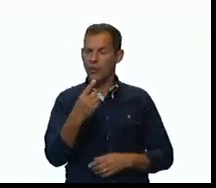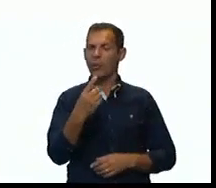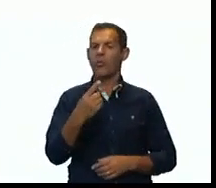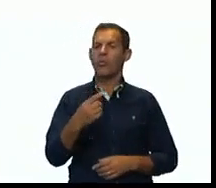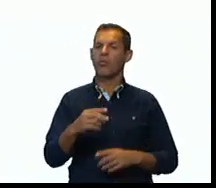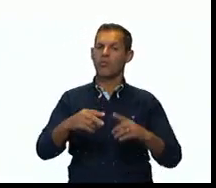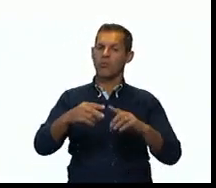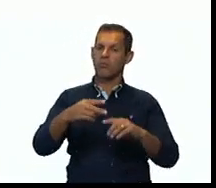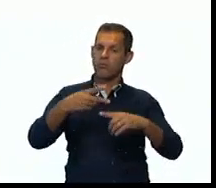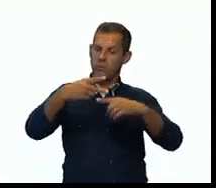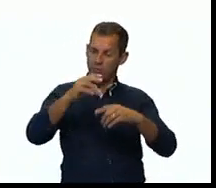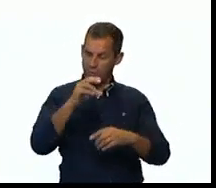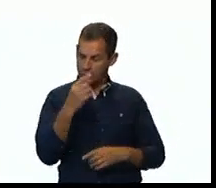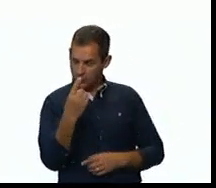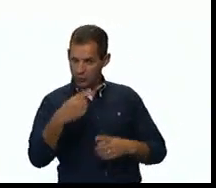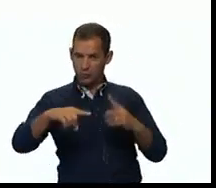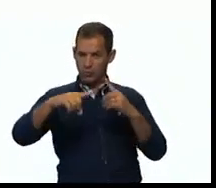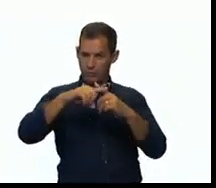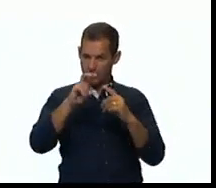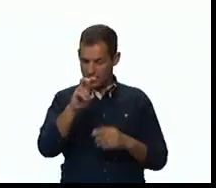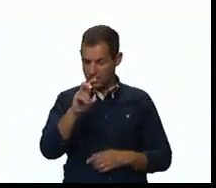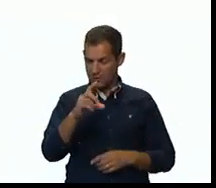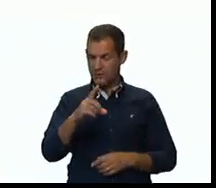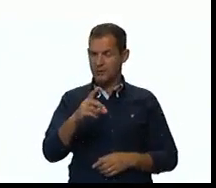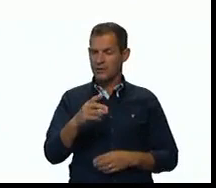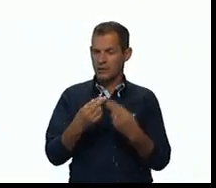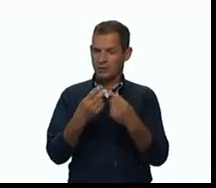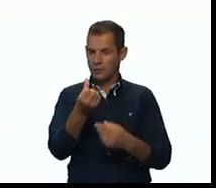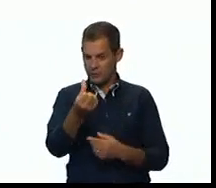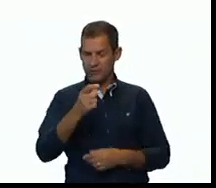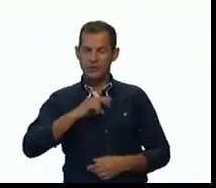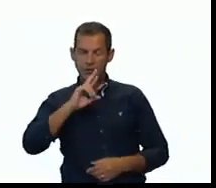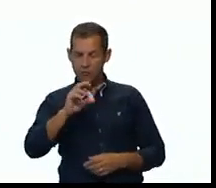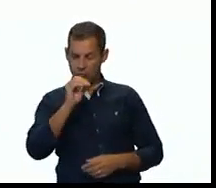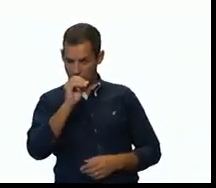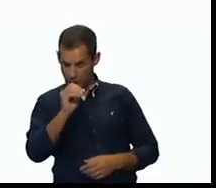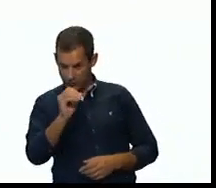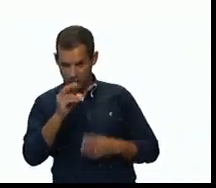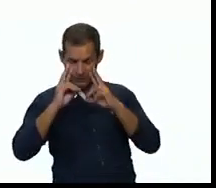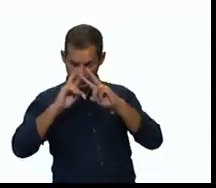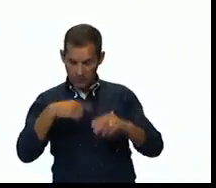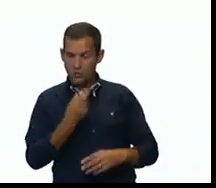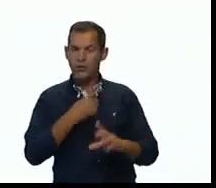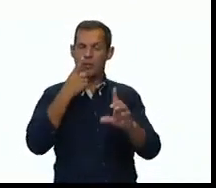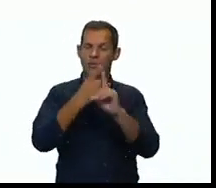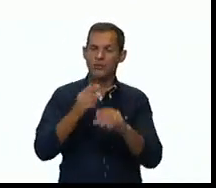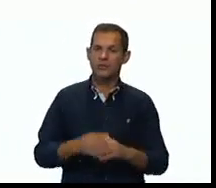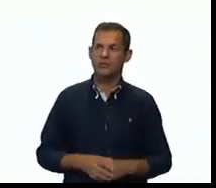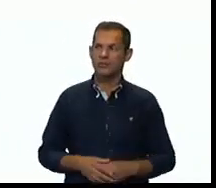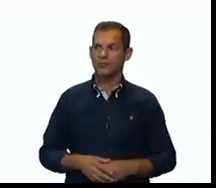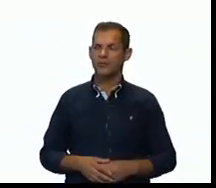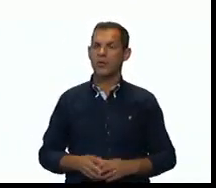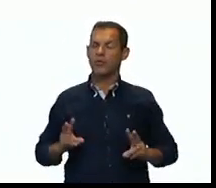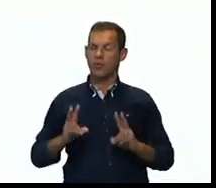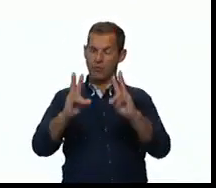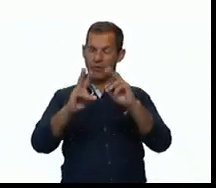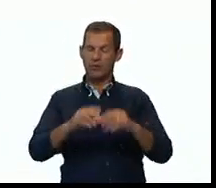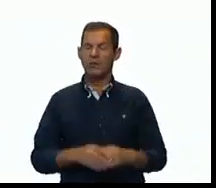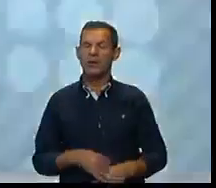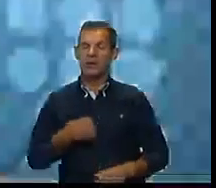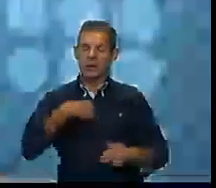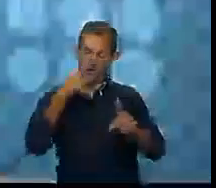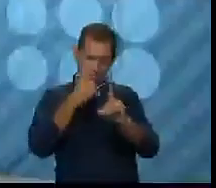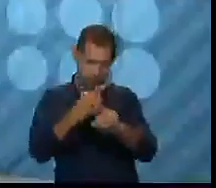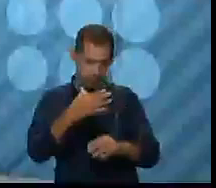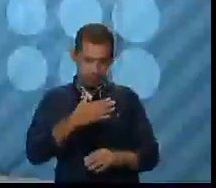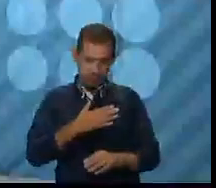mais 5, 6. Aqui nós vamos ter o resultado 0. Observe que agora nós encontramos um valor. Então, eu